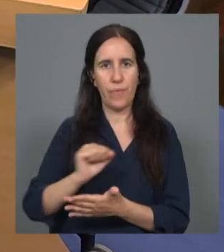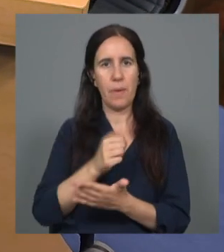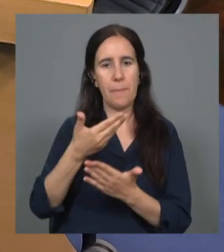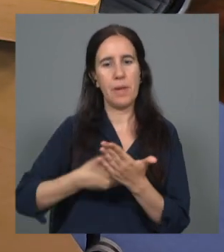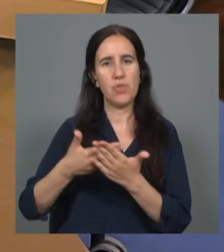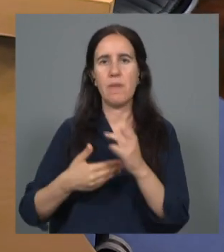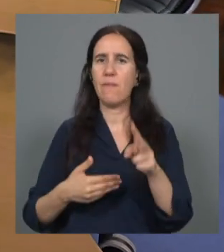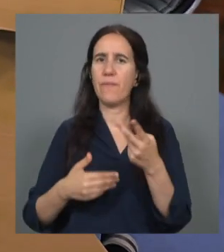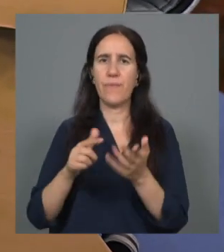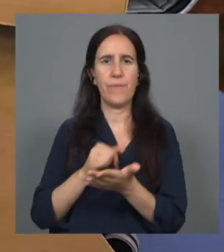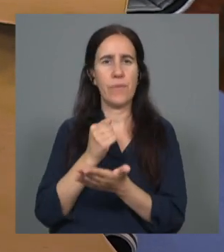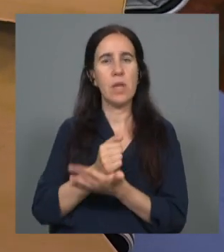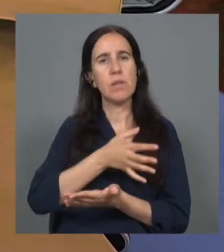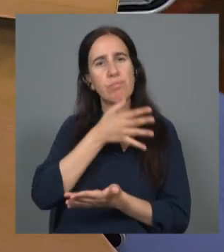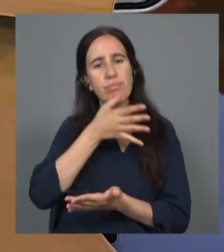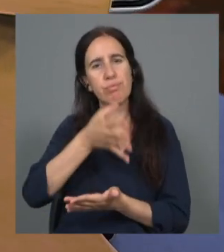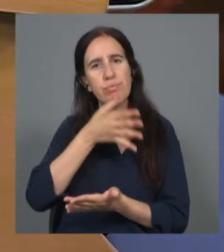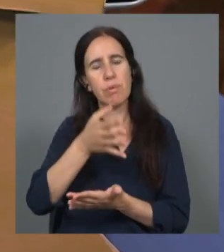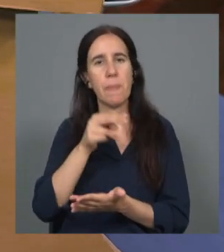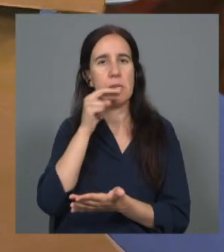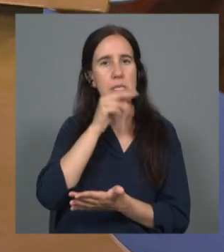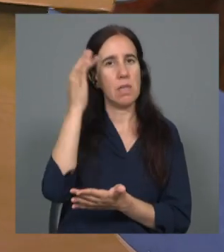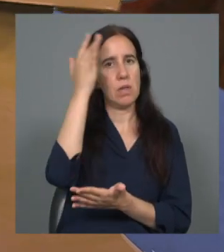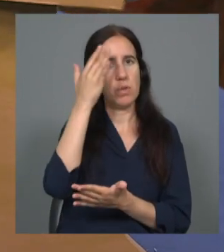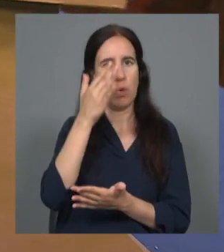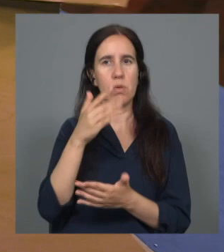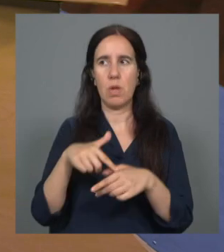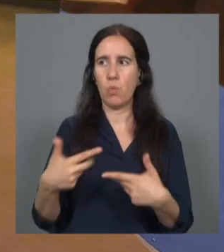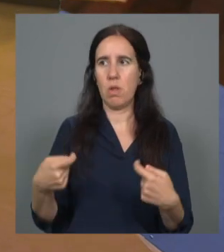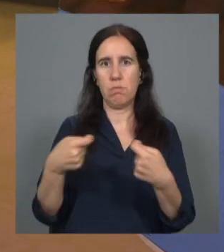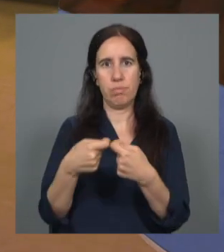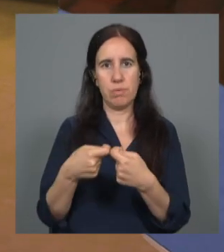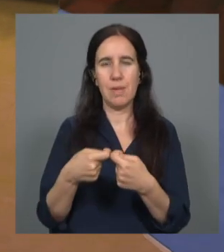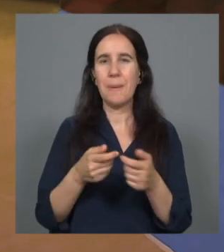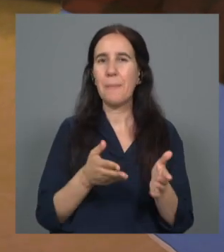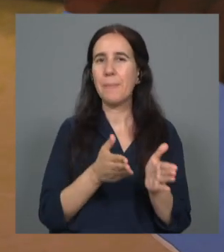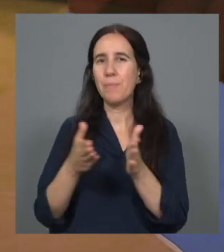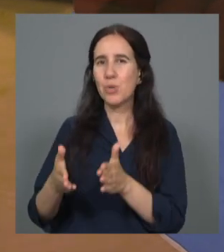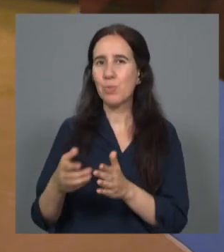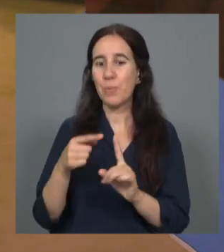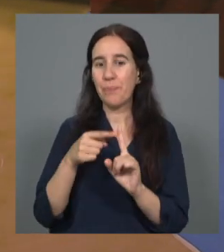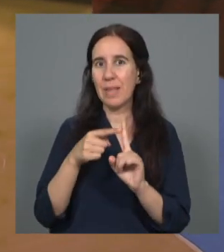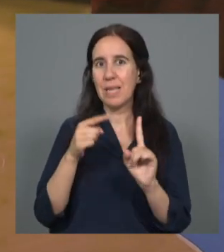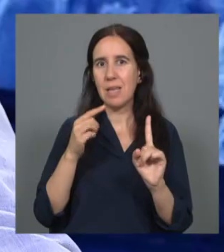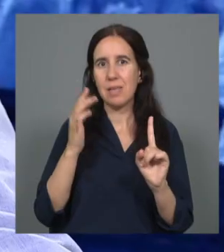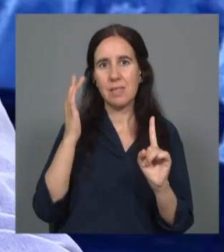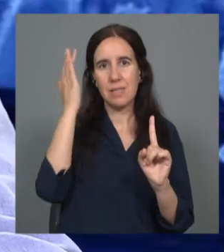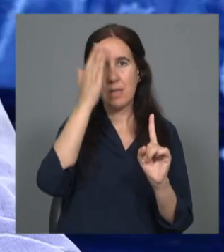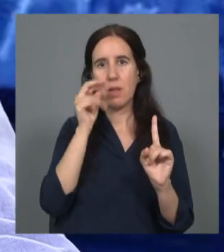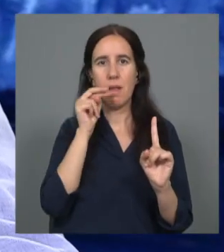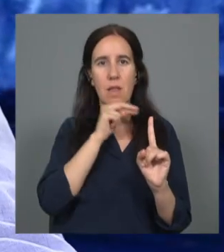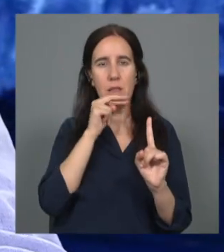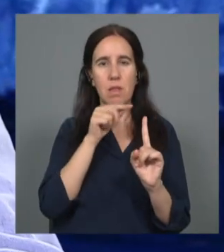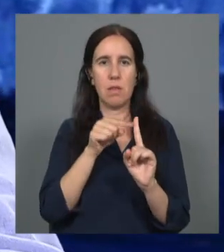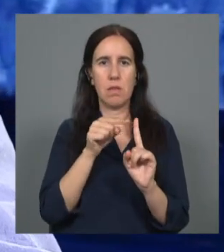Santo António e à sua atualização. Mas depois, como Santo António, que foi um homem que interviu